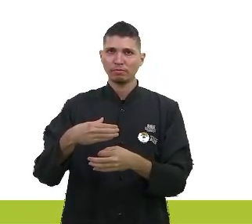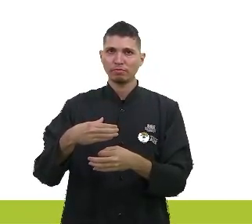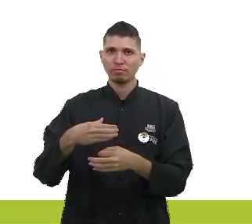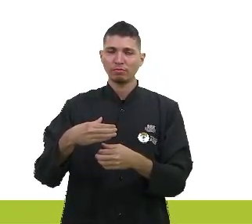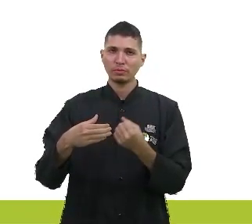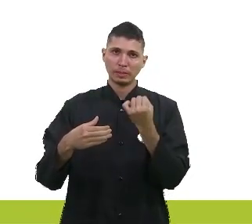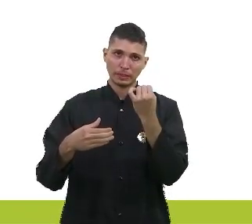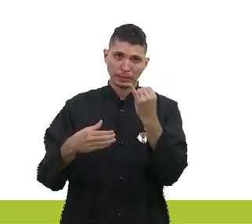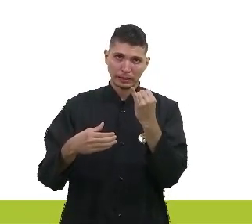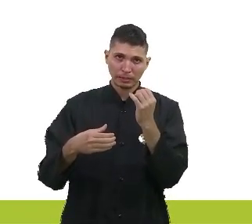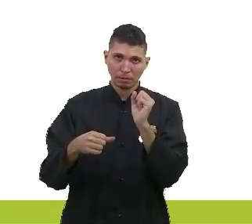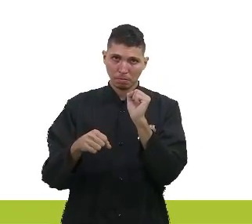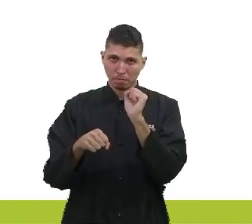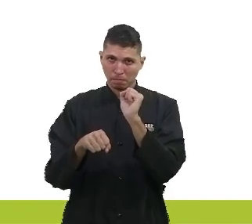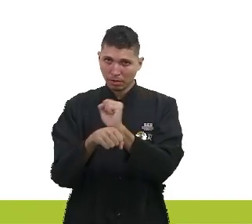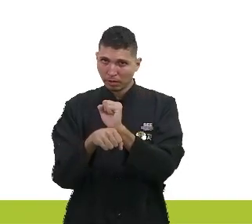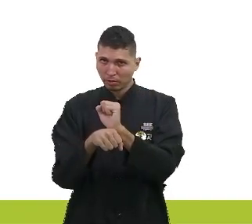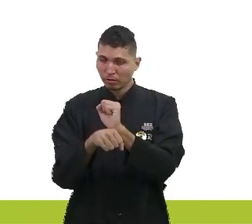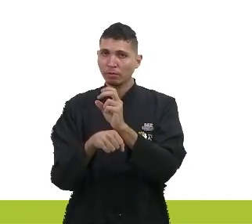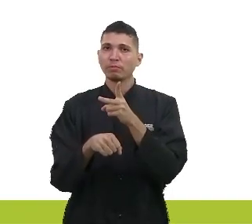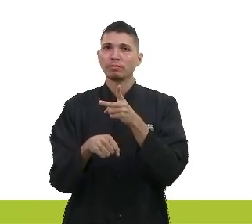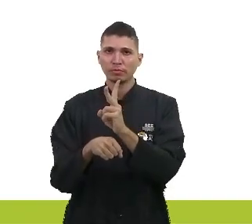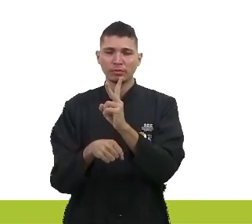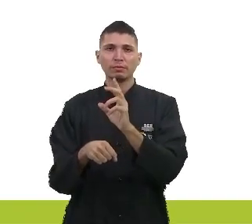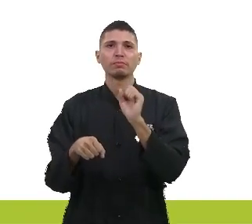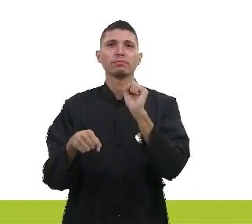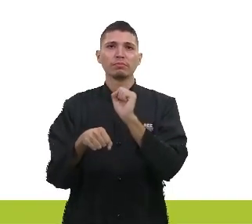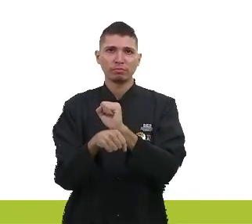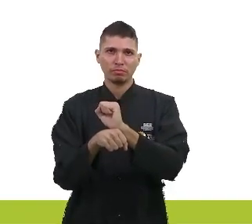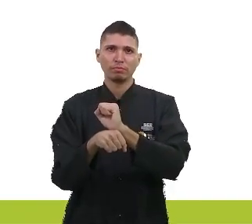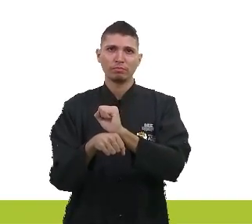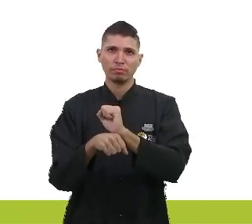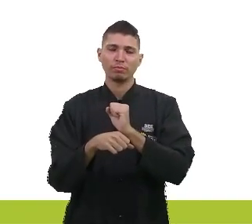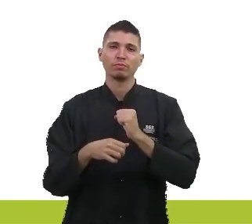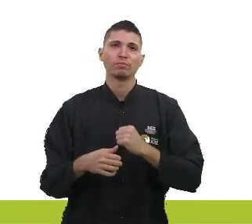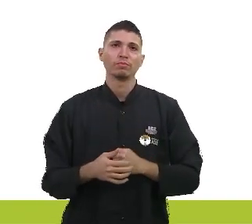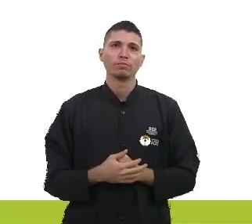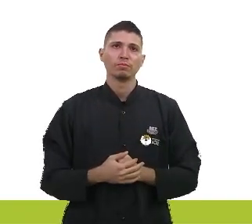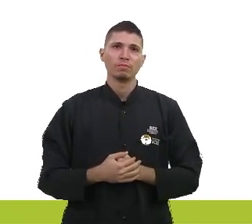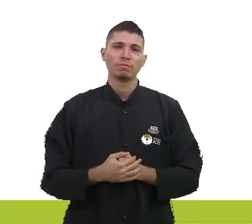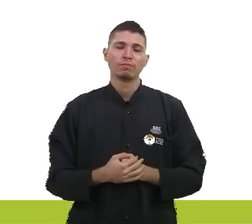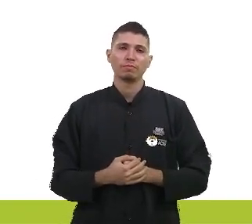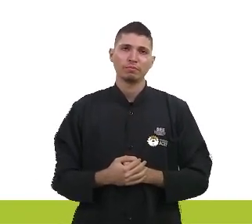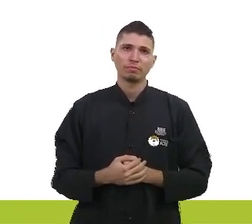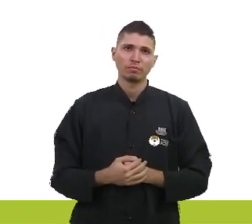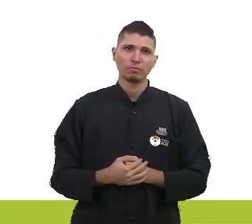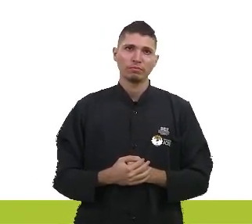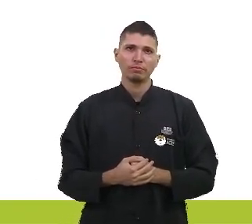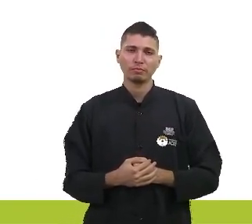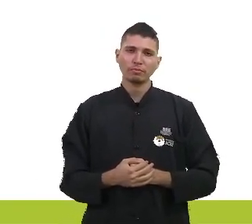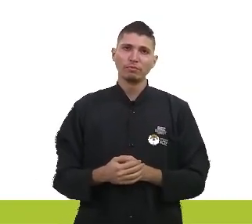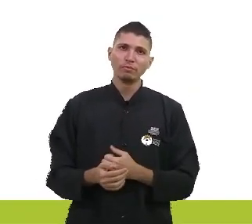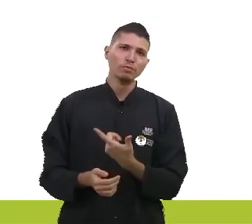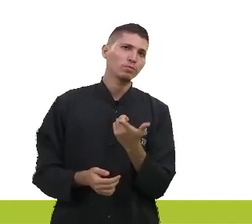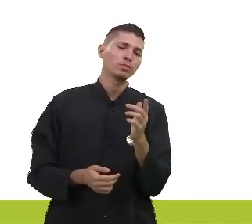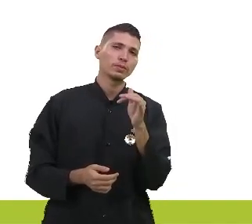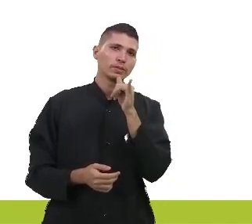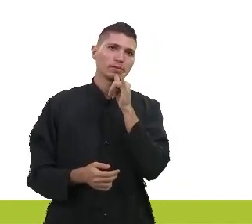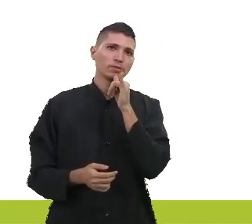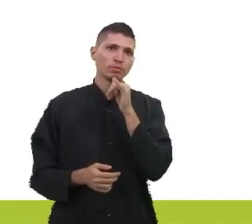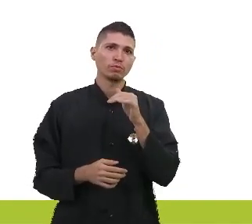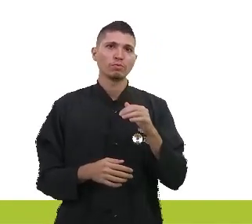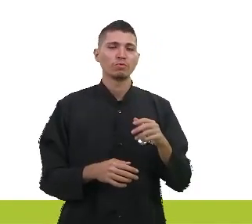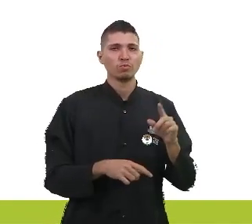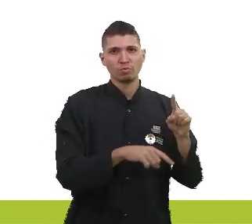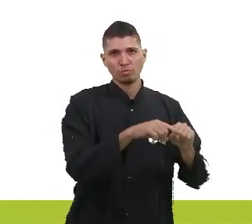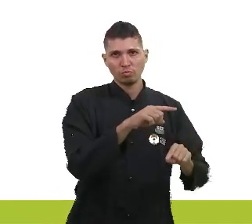é permanecer em repouso. E o outro exemplo é o quê? Do corpo em movimento. Esse